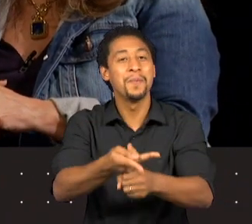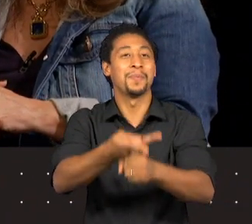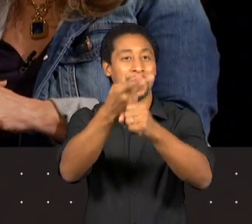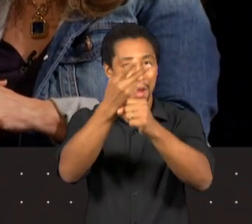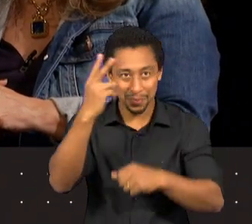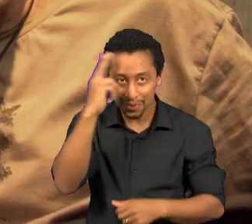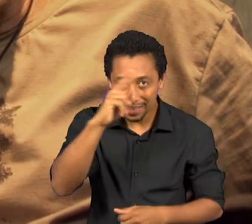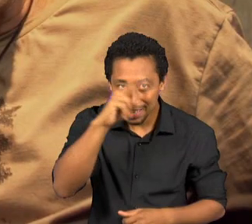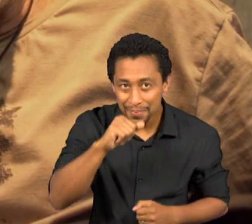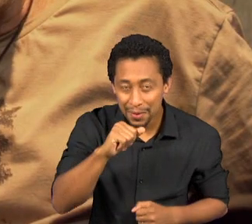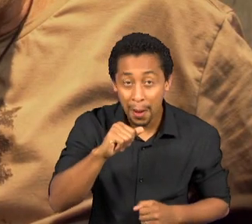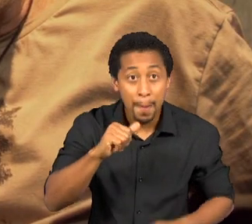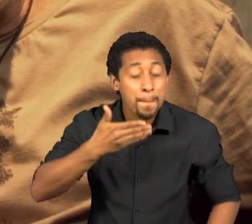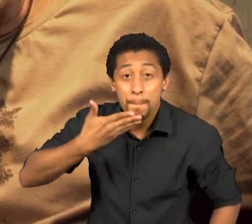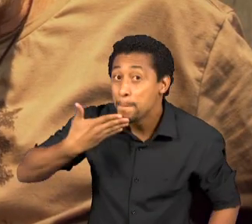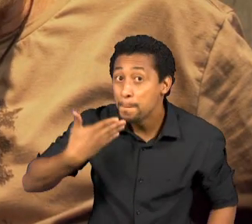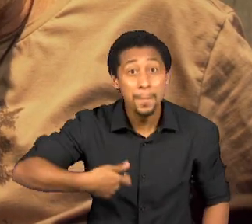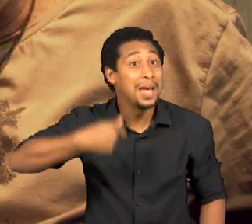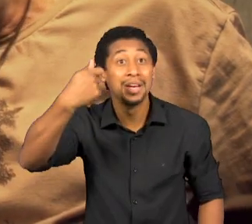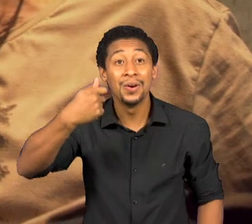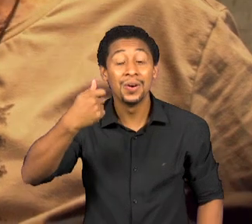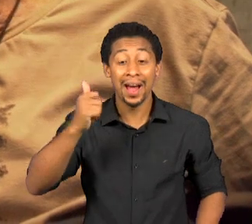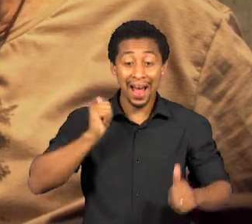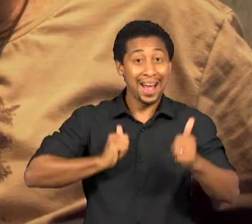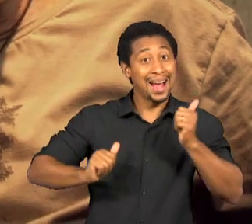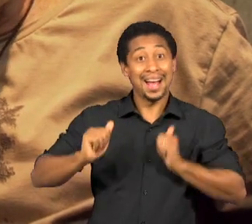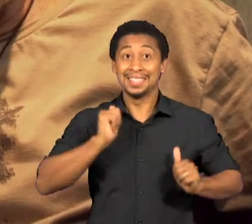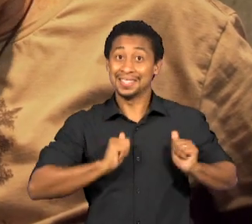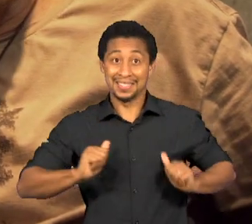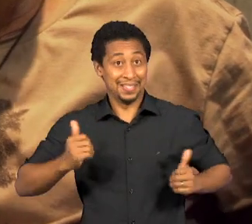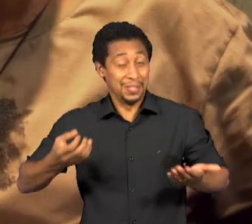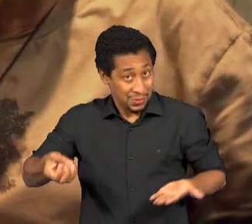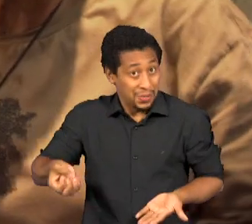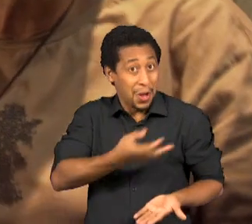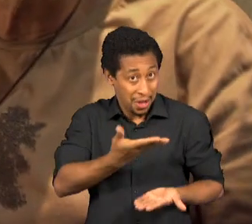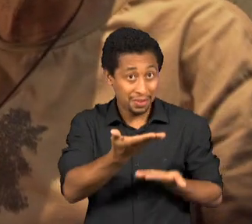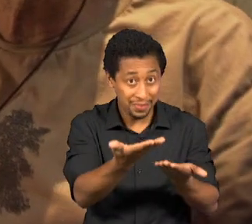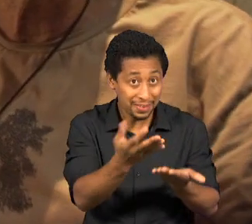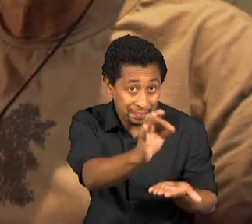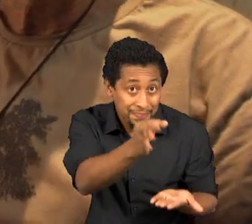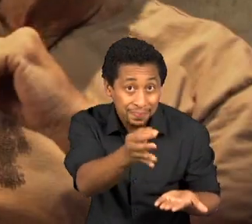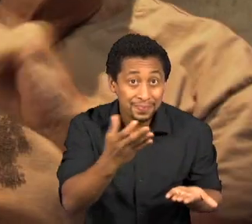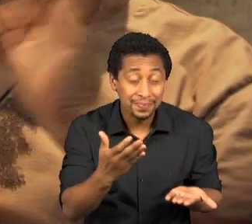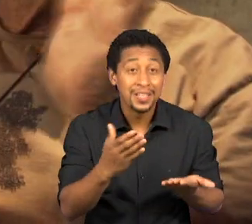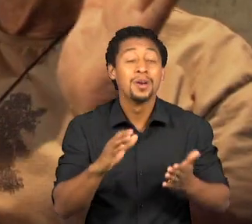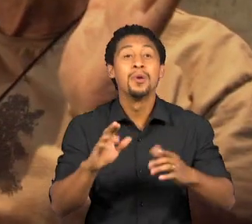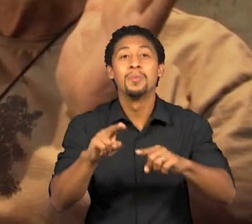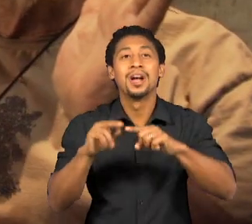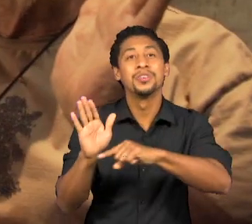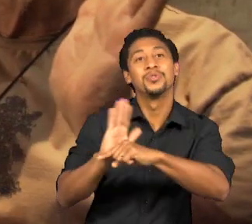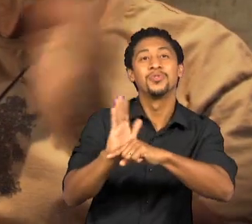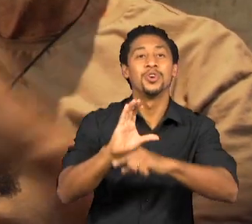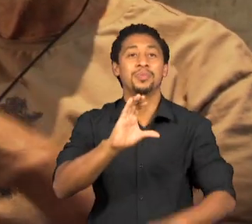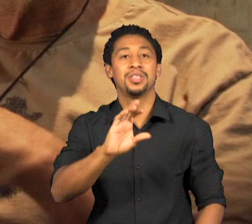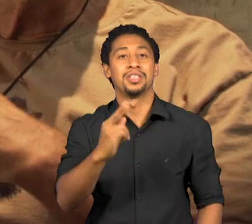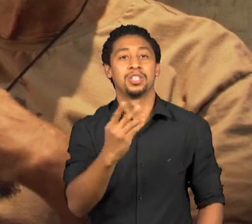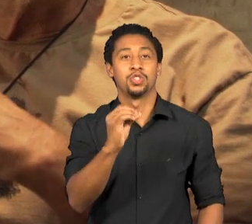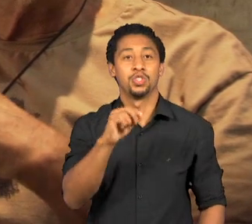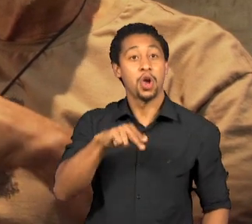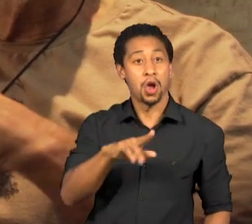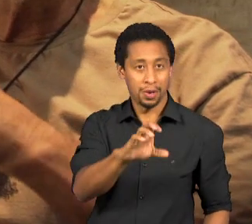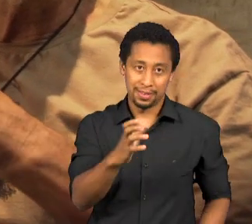como melhor atriz coadjuvante com o filme Choque, precursor do gênero slasher no Brasil. Vivíamos numa época onde